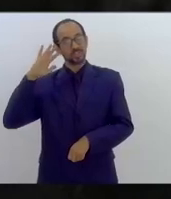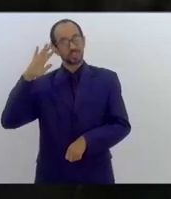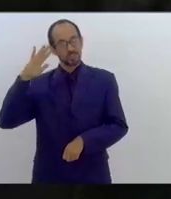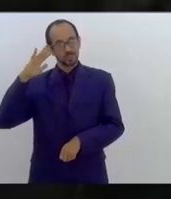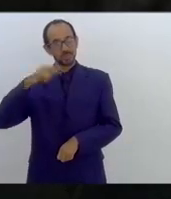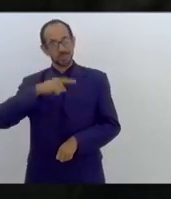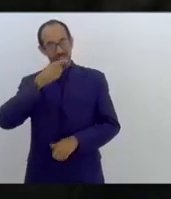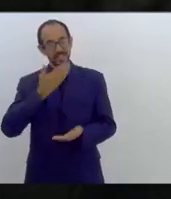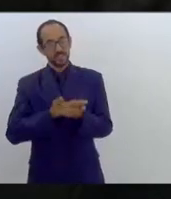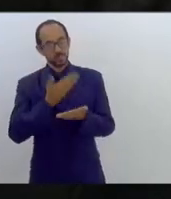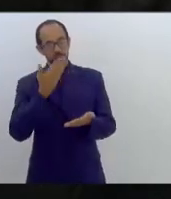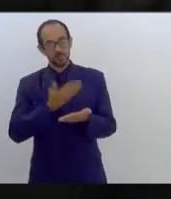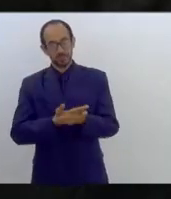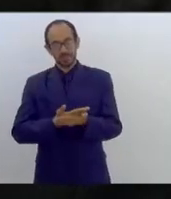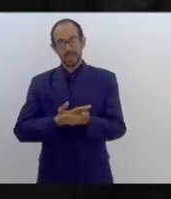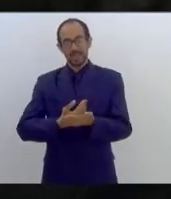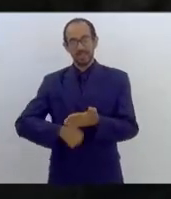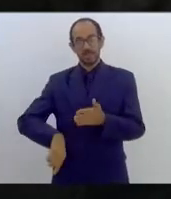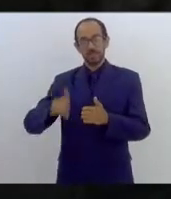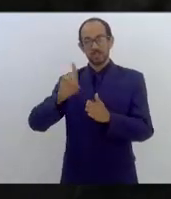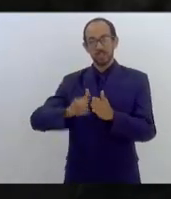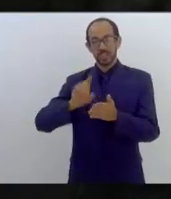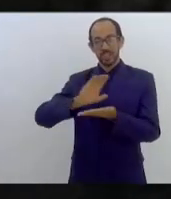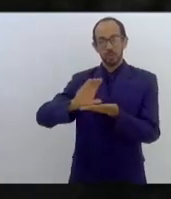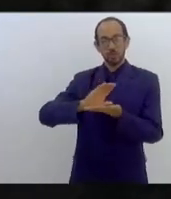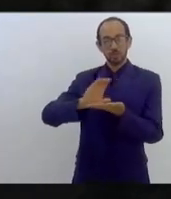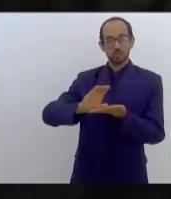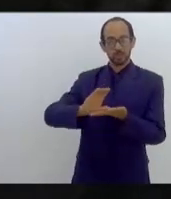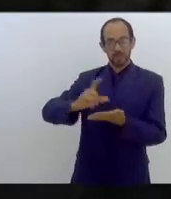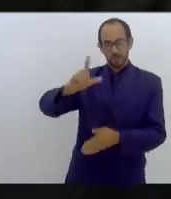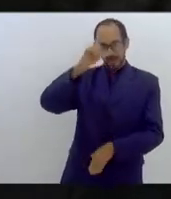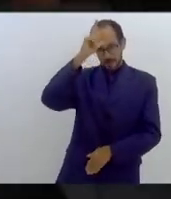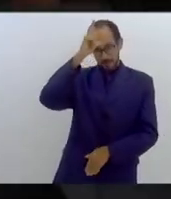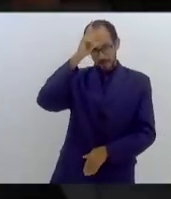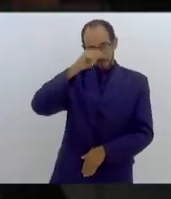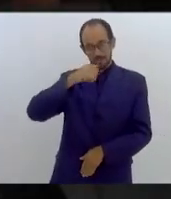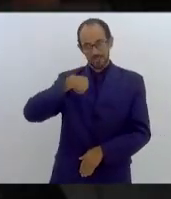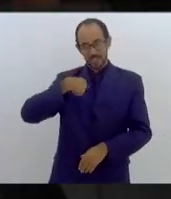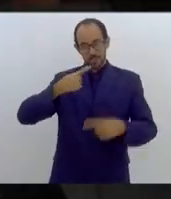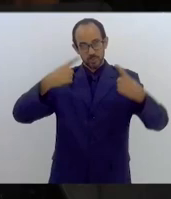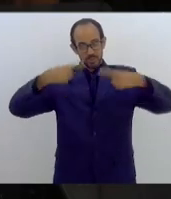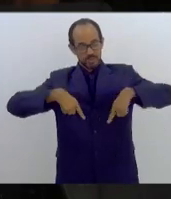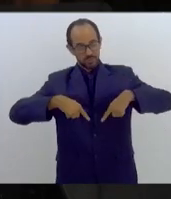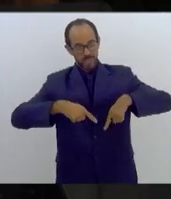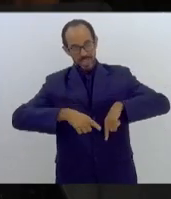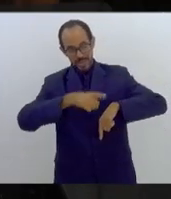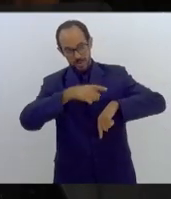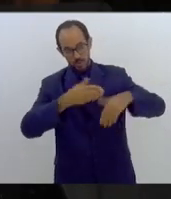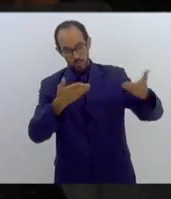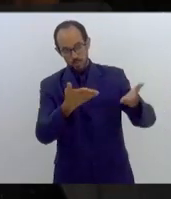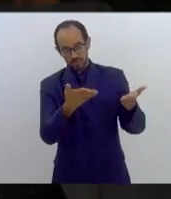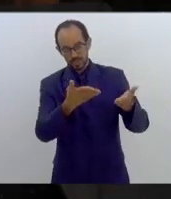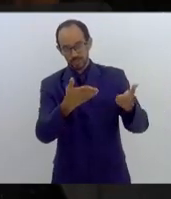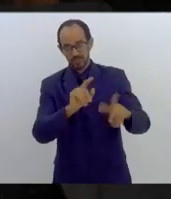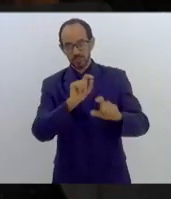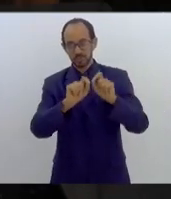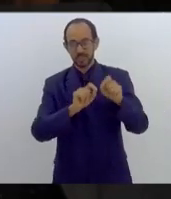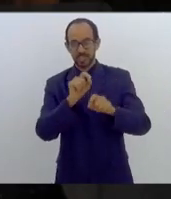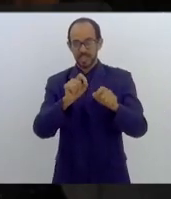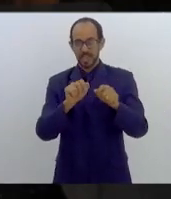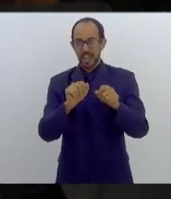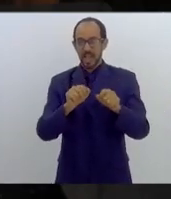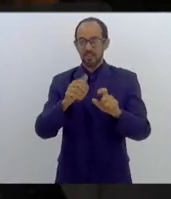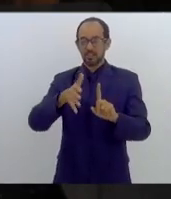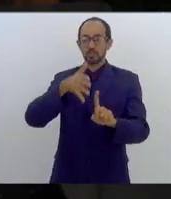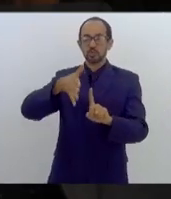estudando direito constitucional alemão. E até o desafiei hoje a fazer o